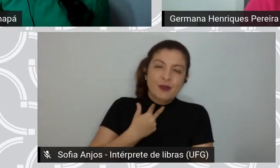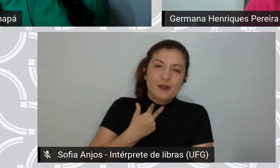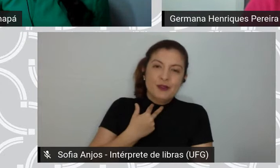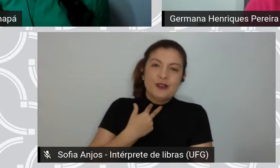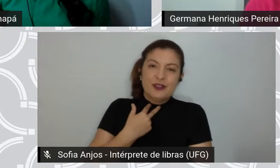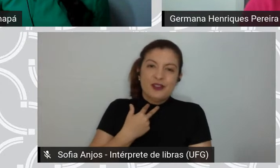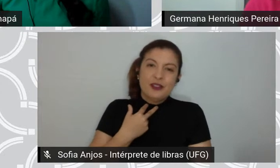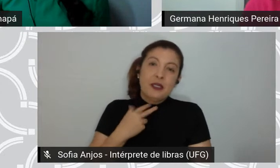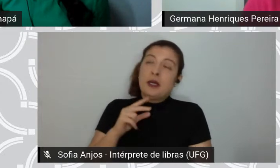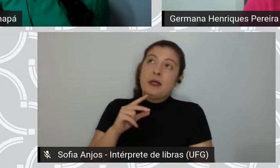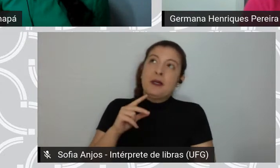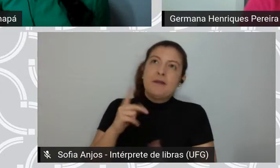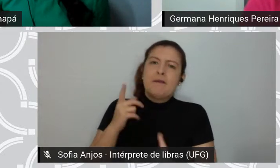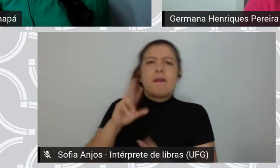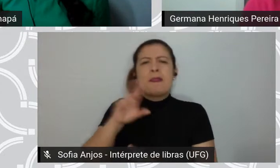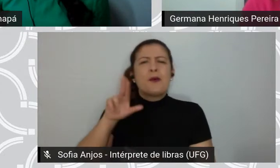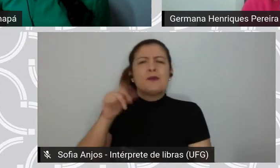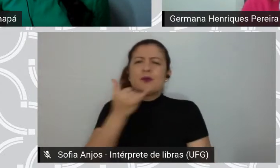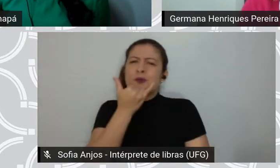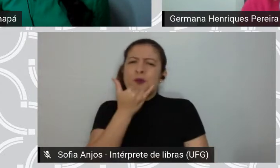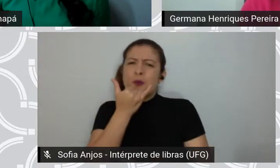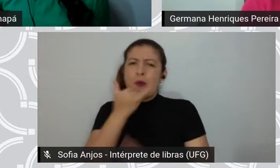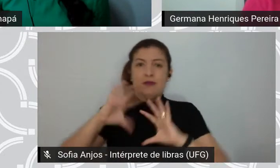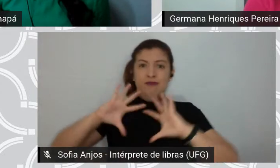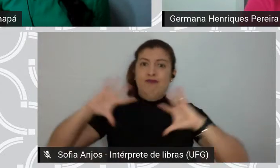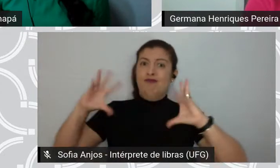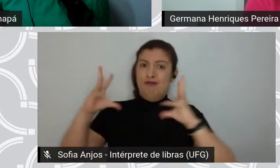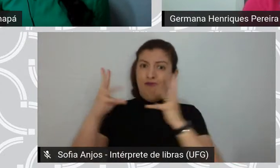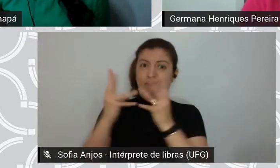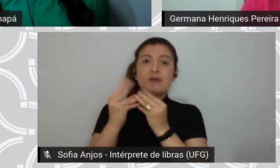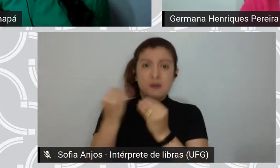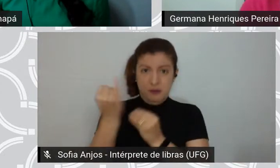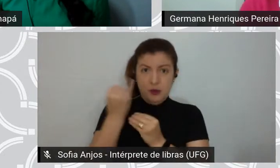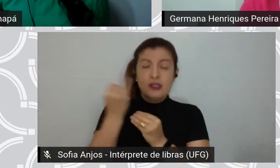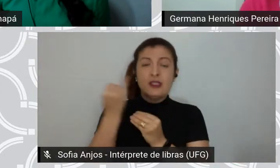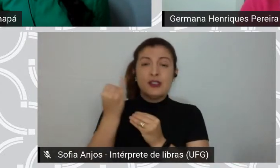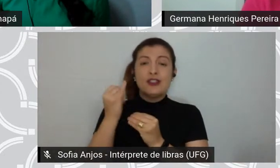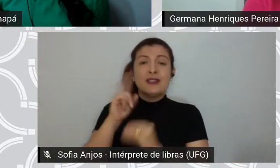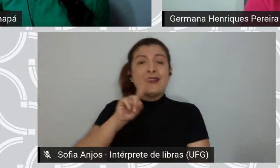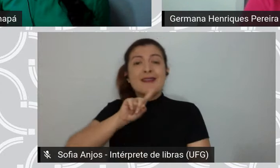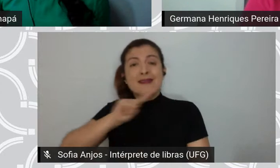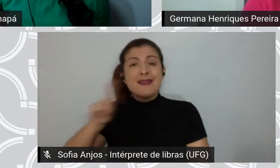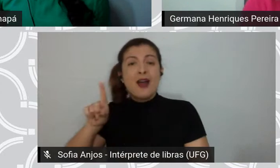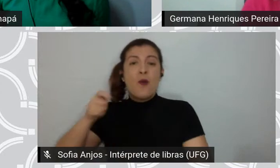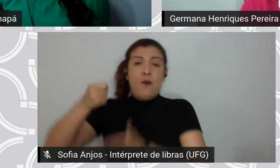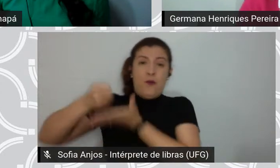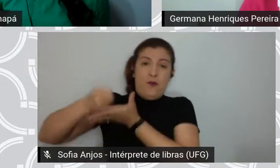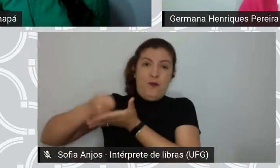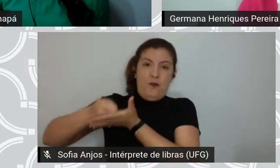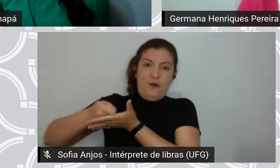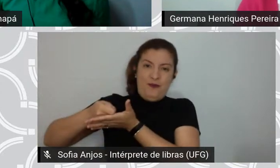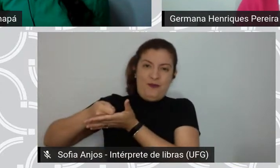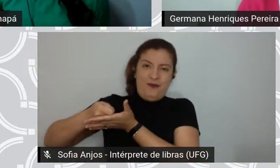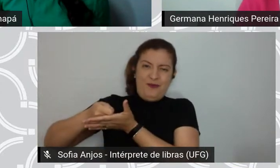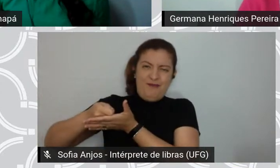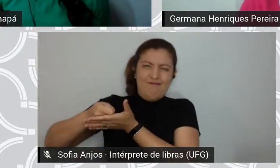né? E não proveniente de apenas um ponto de vista, que seria esse o ponto de